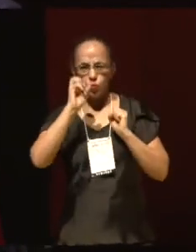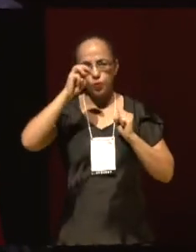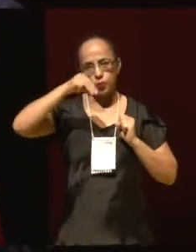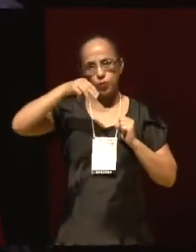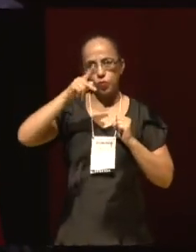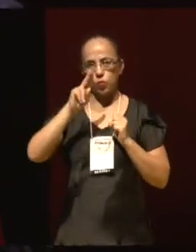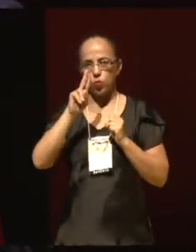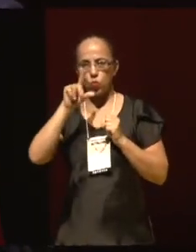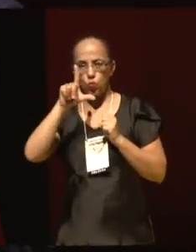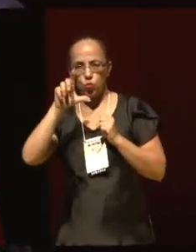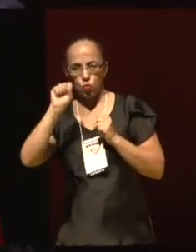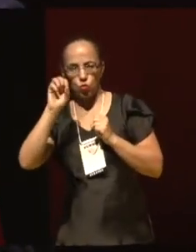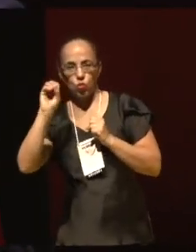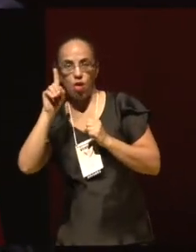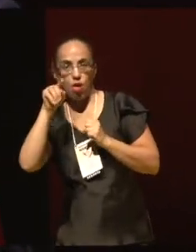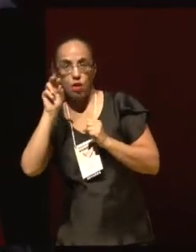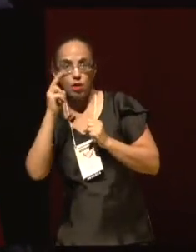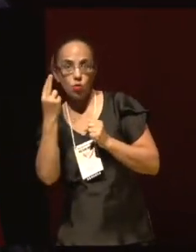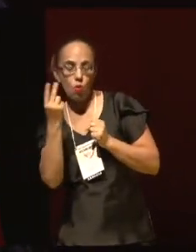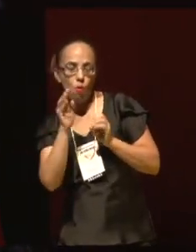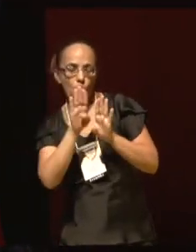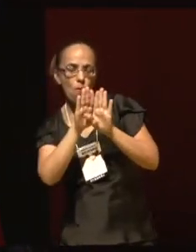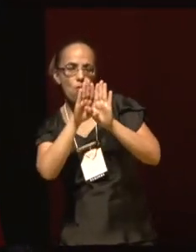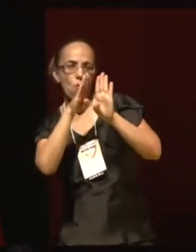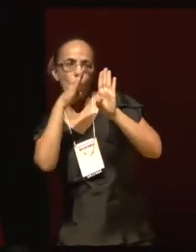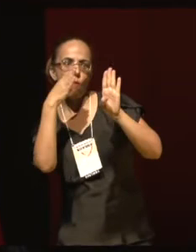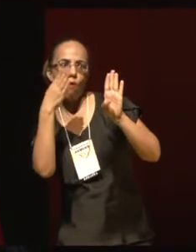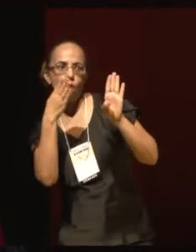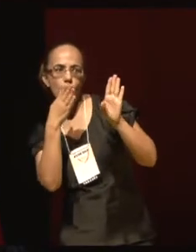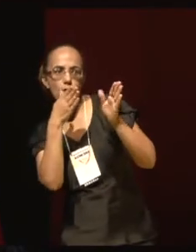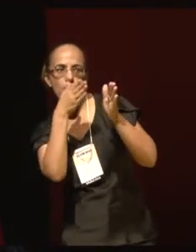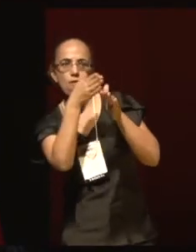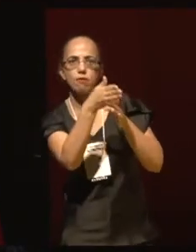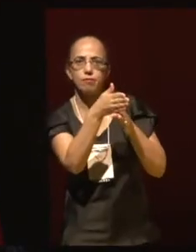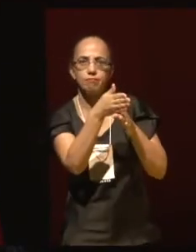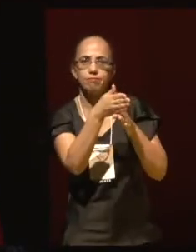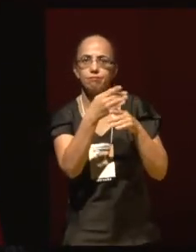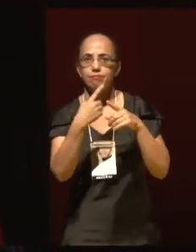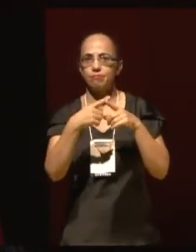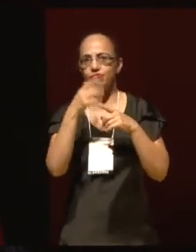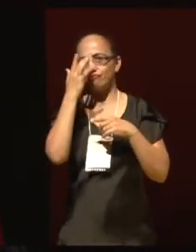fácil cair dentro do impulso.